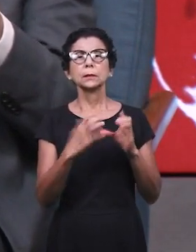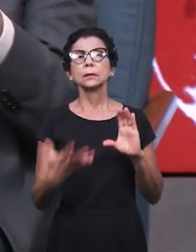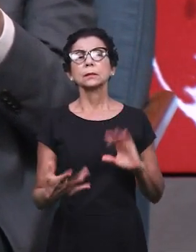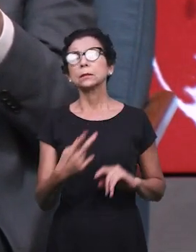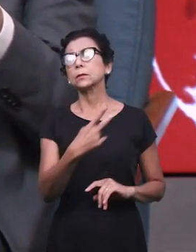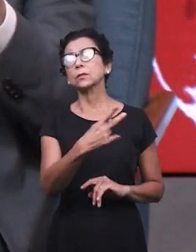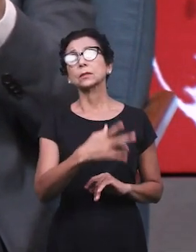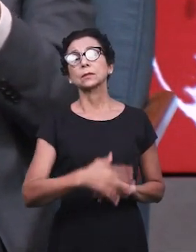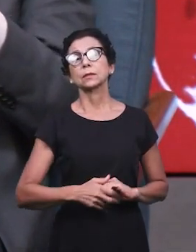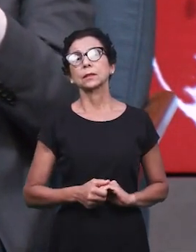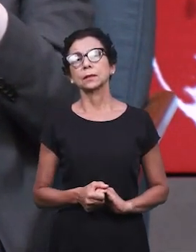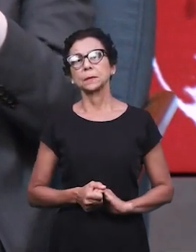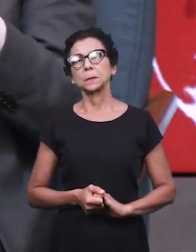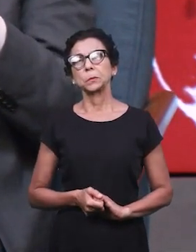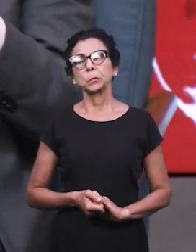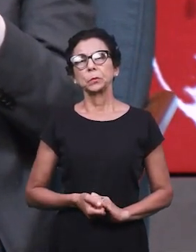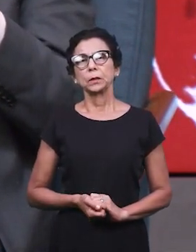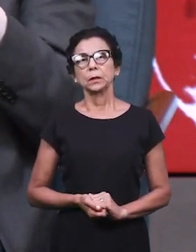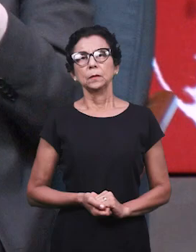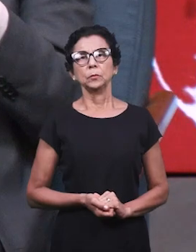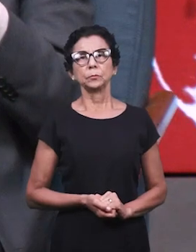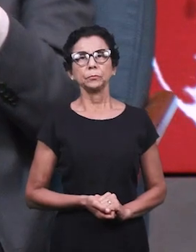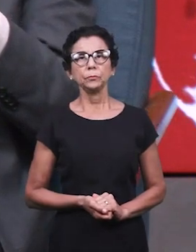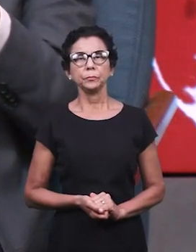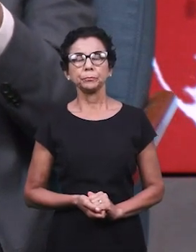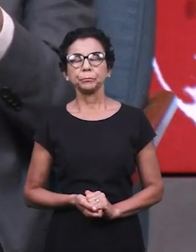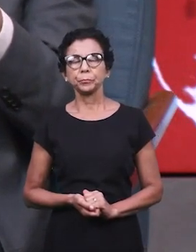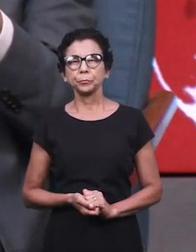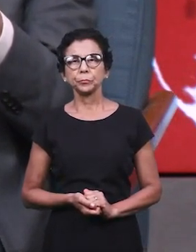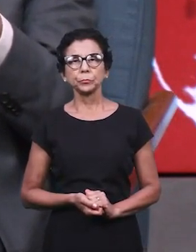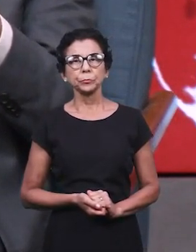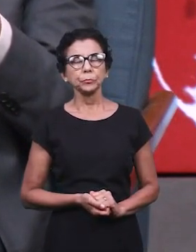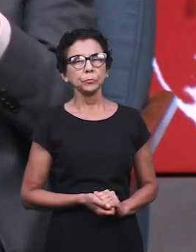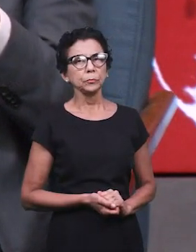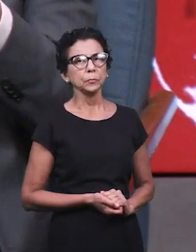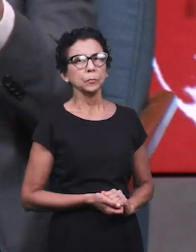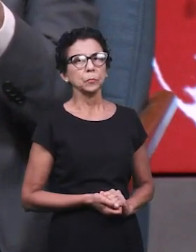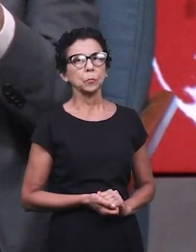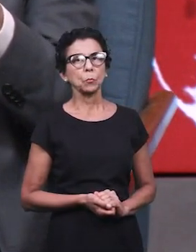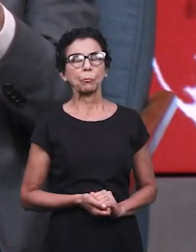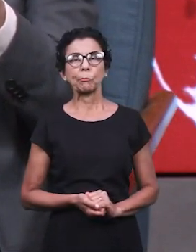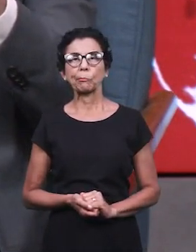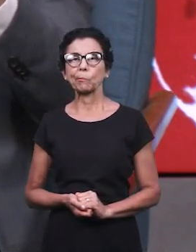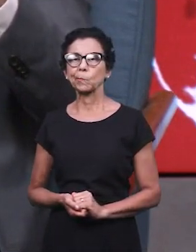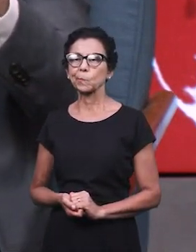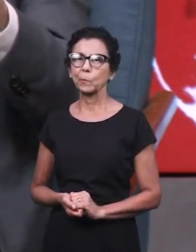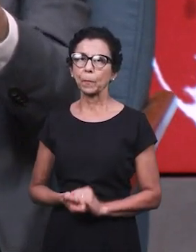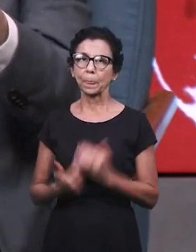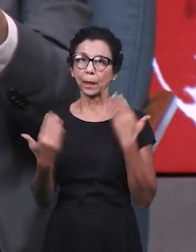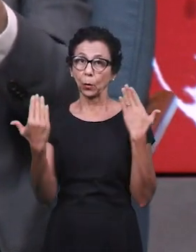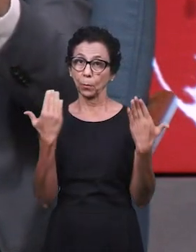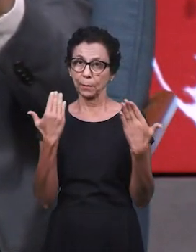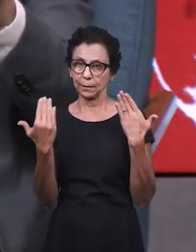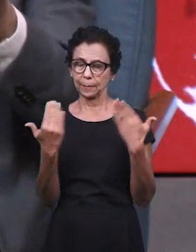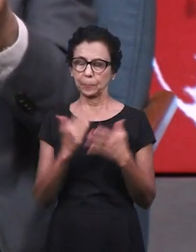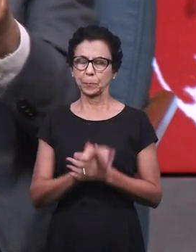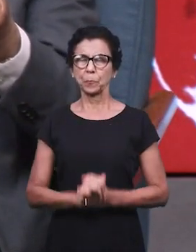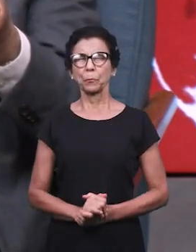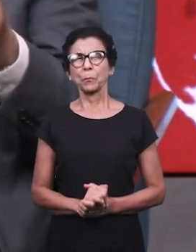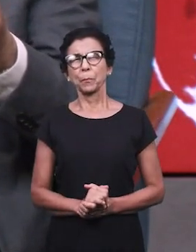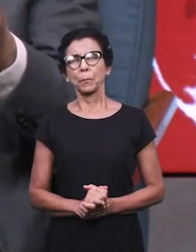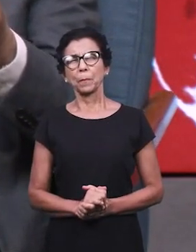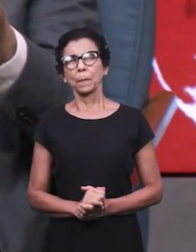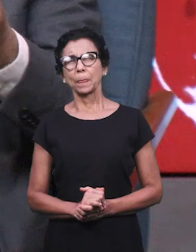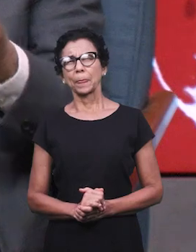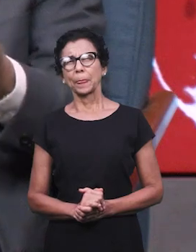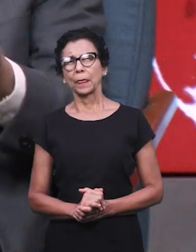colocar numa comparação. Você acha que o ministério de Pedro